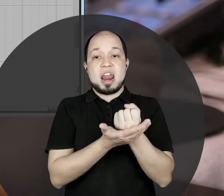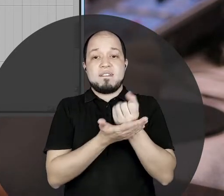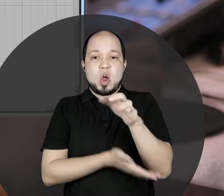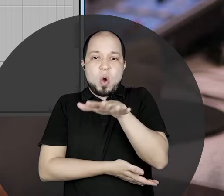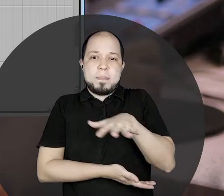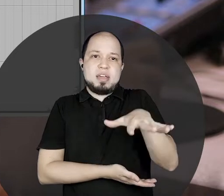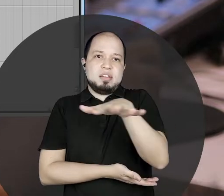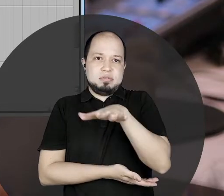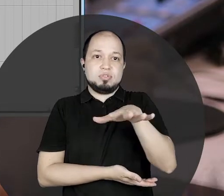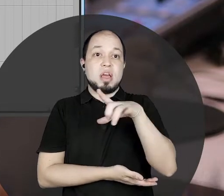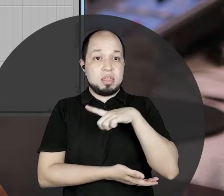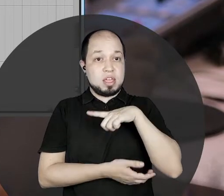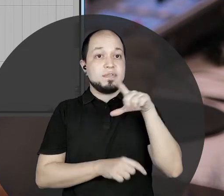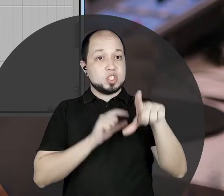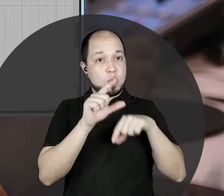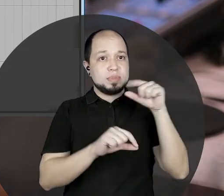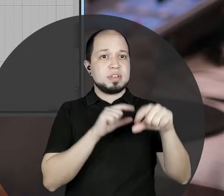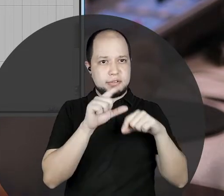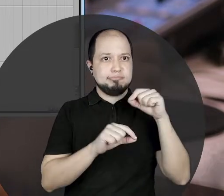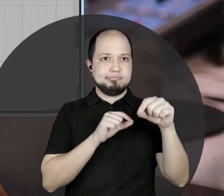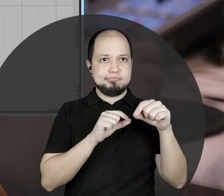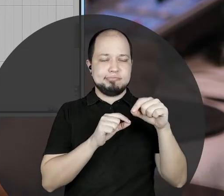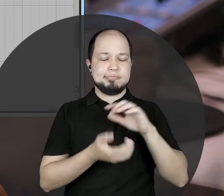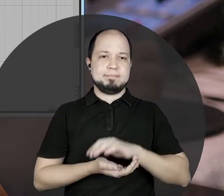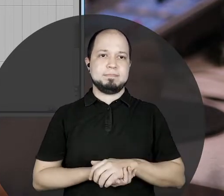essa opção, né? Aqui, ó.